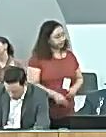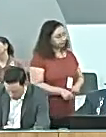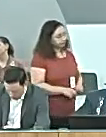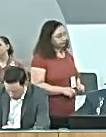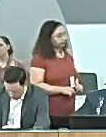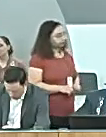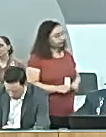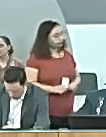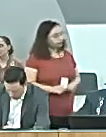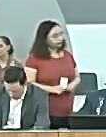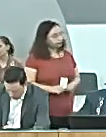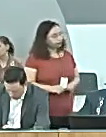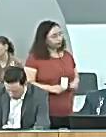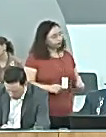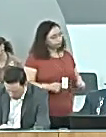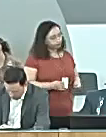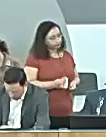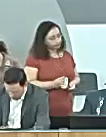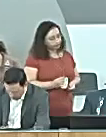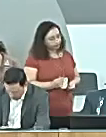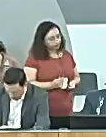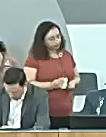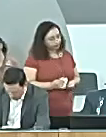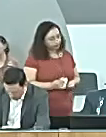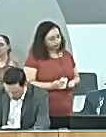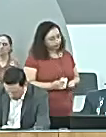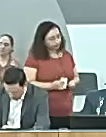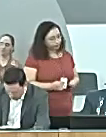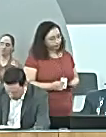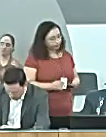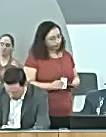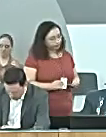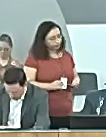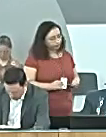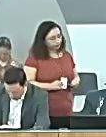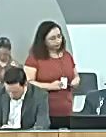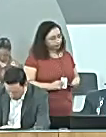los e convocar as próximas lutas